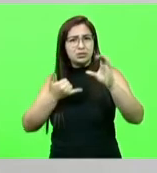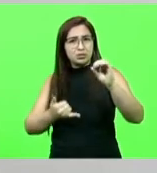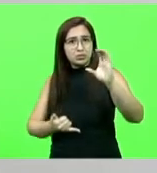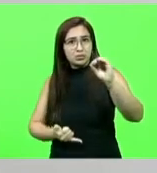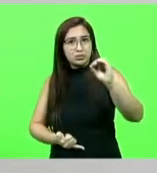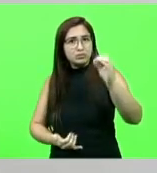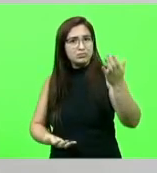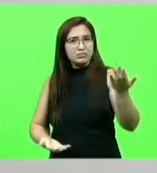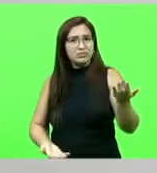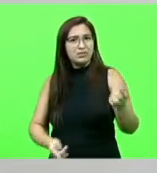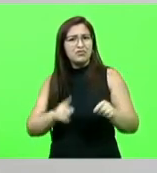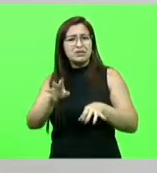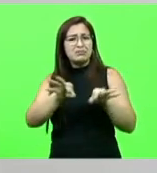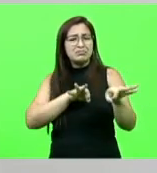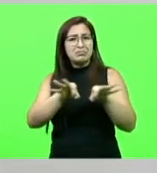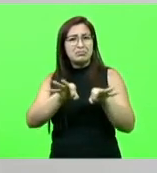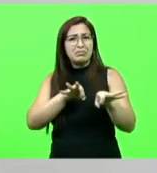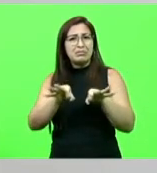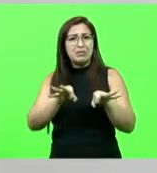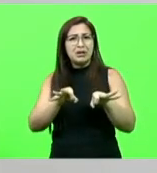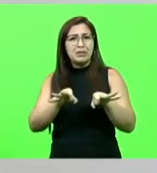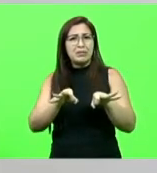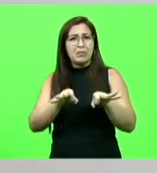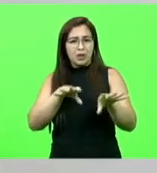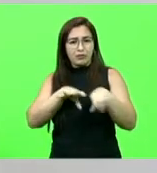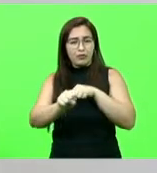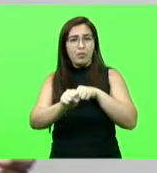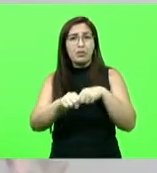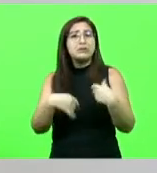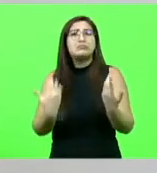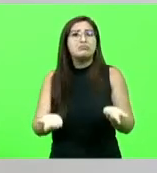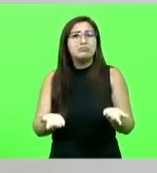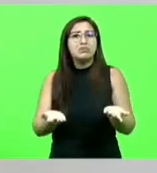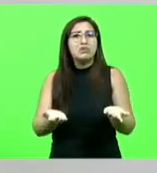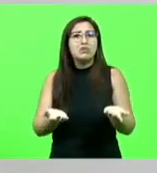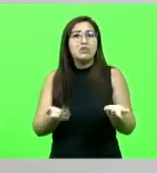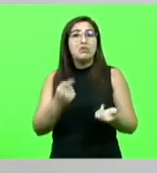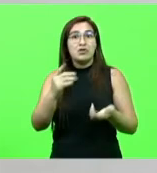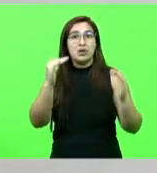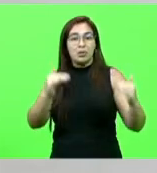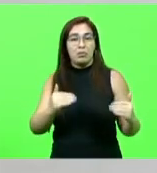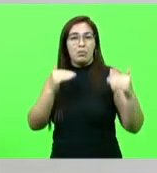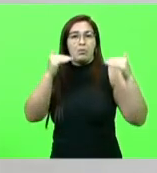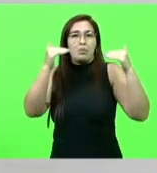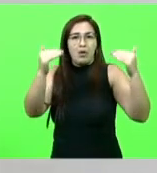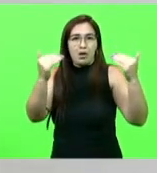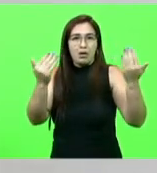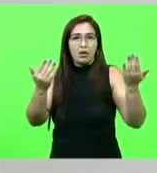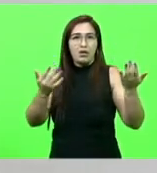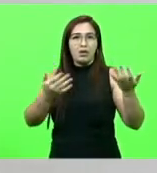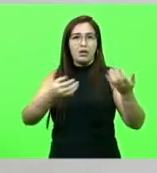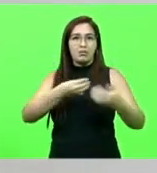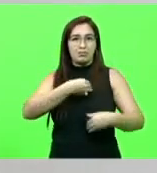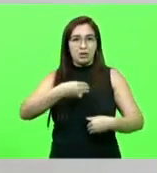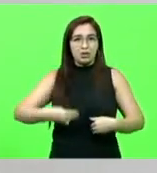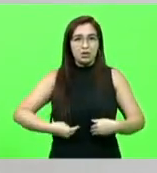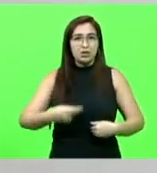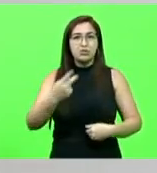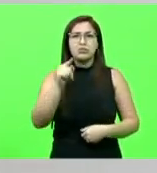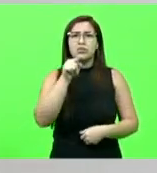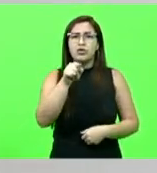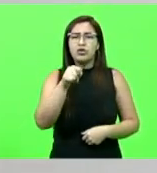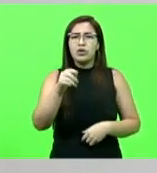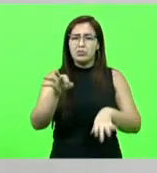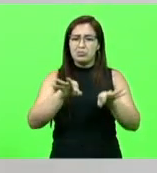teu preparo técnico, Lewandowski, ministro Lewandowski, Sua Excelência, ministro Lewandowski, qual é o teu preparo técnico